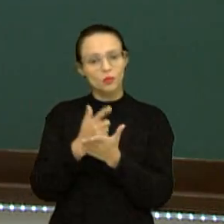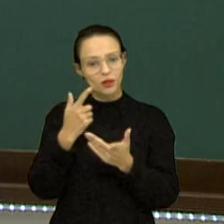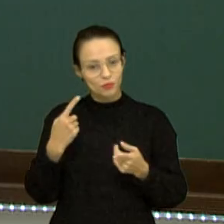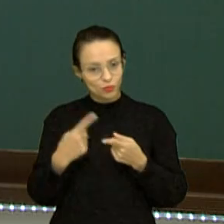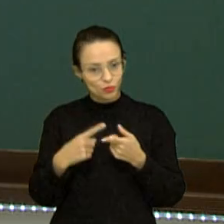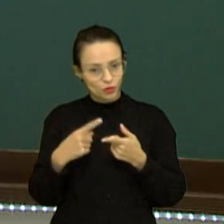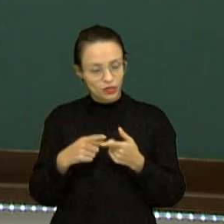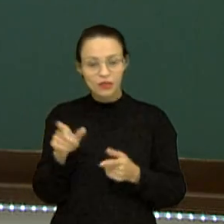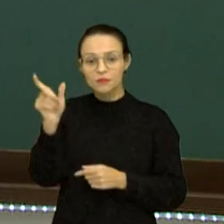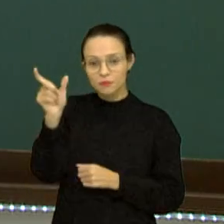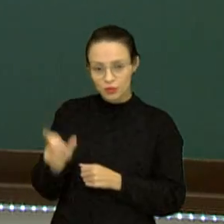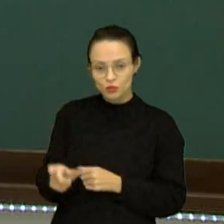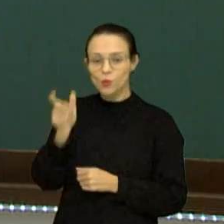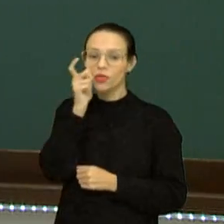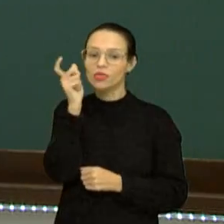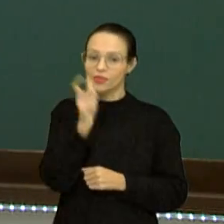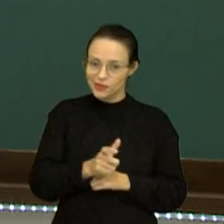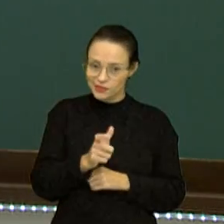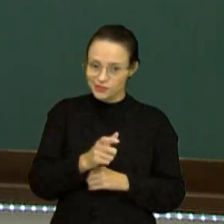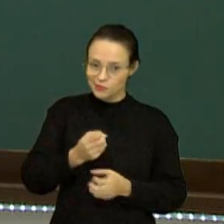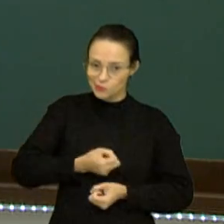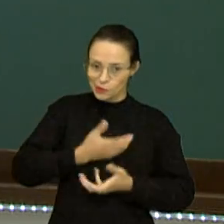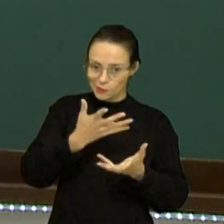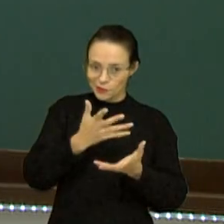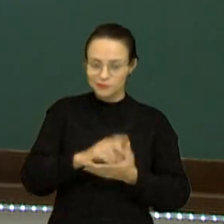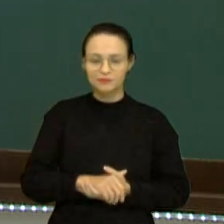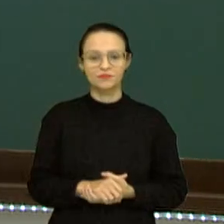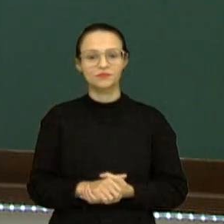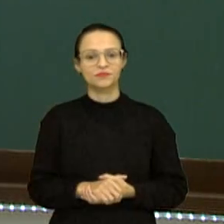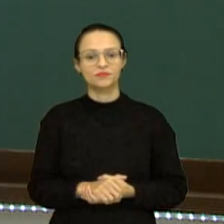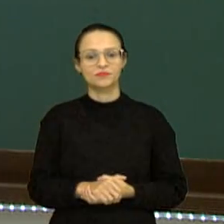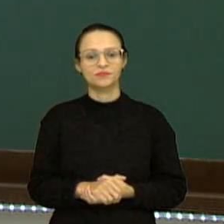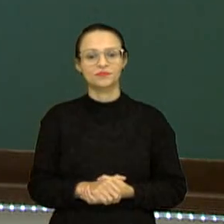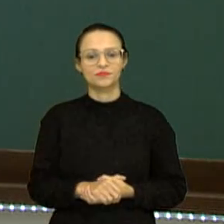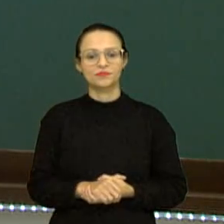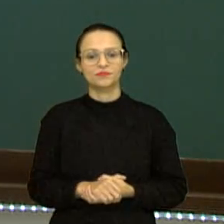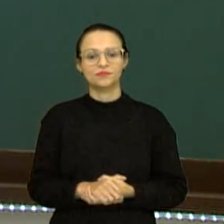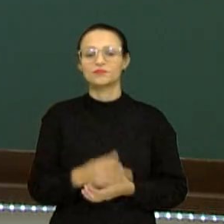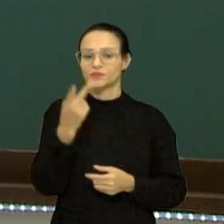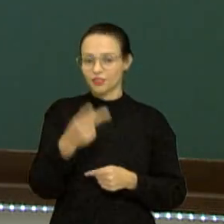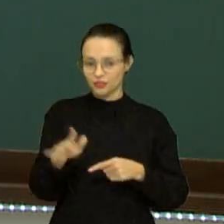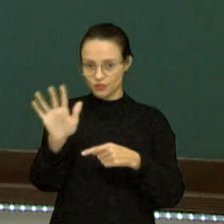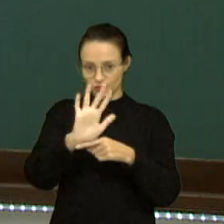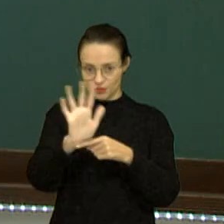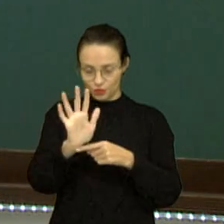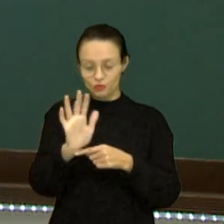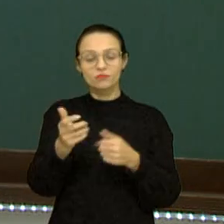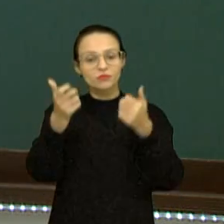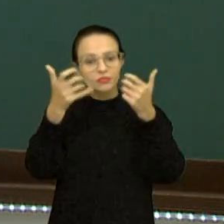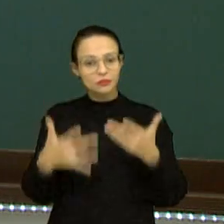porque alguém tinha esse interesse nos poemas. Nesse vídeo, nós